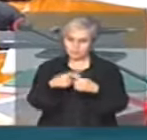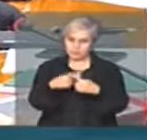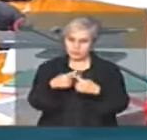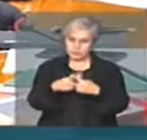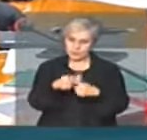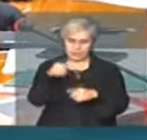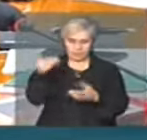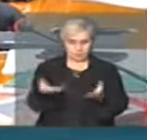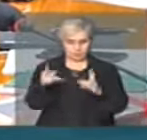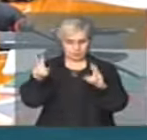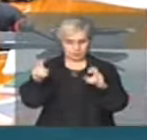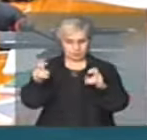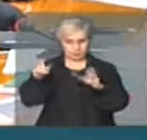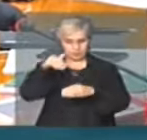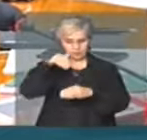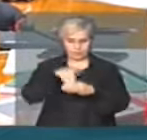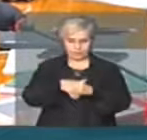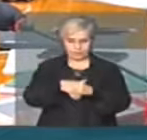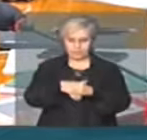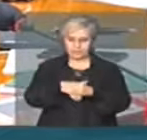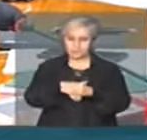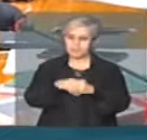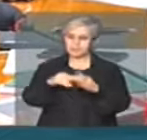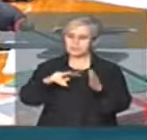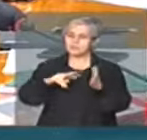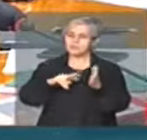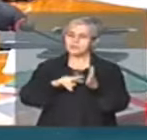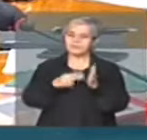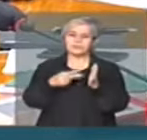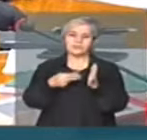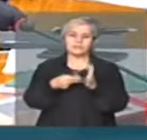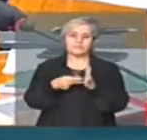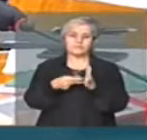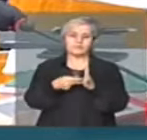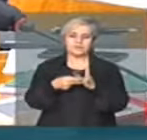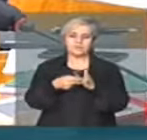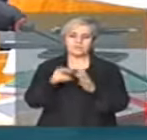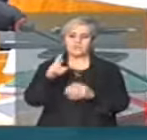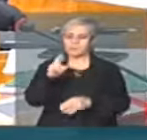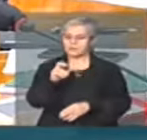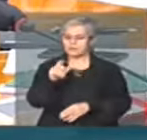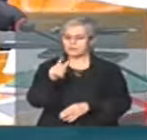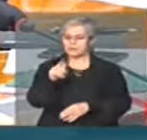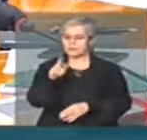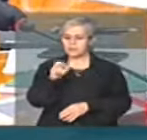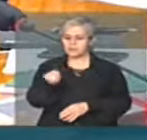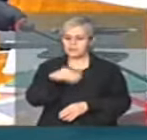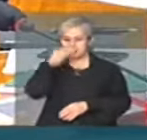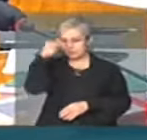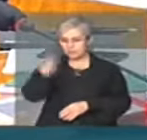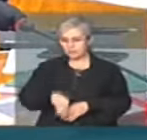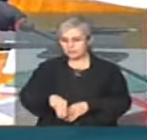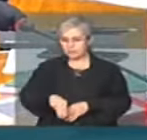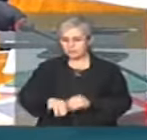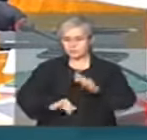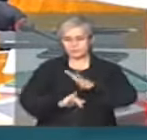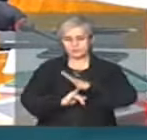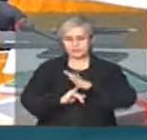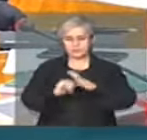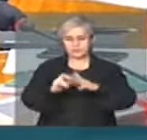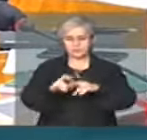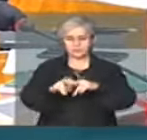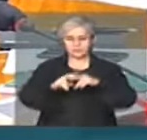votar essa medida é, no nosso entendimento, uma regressão institucional por afrontar de forma